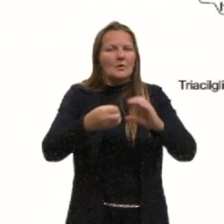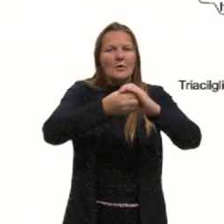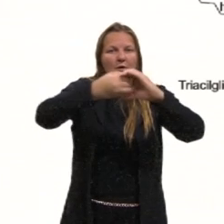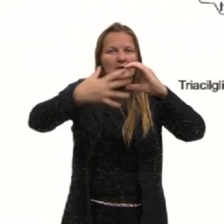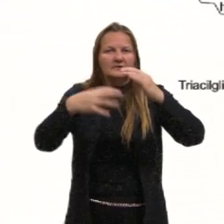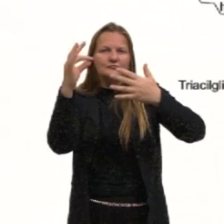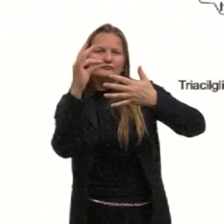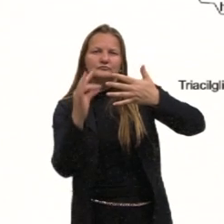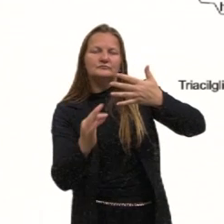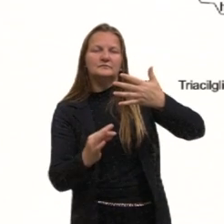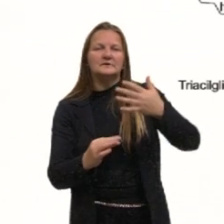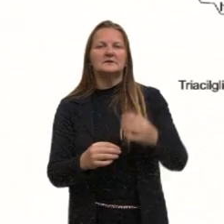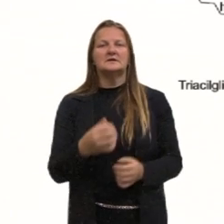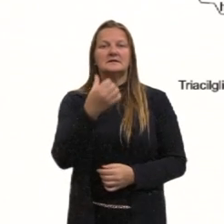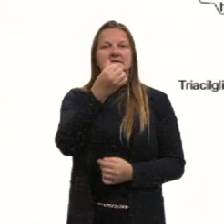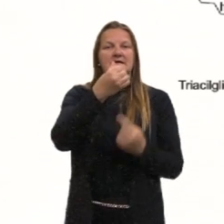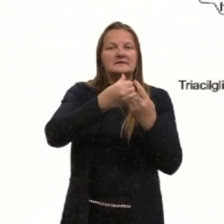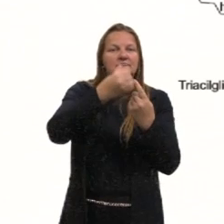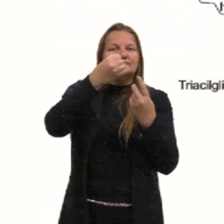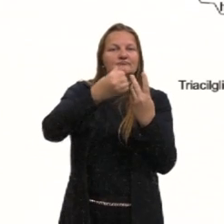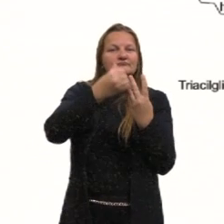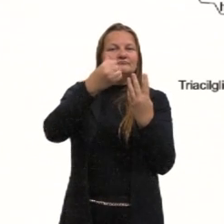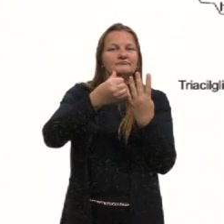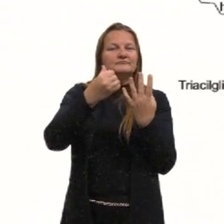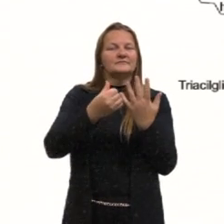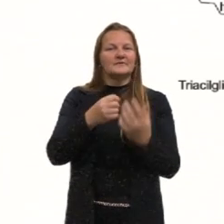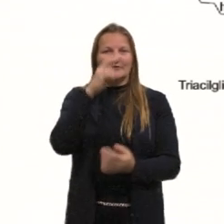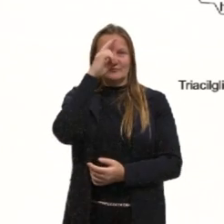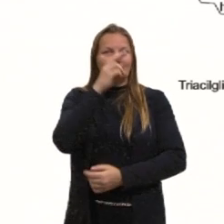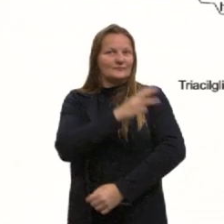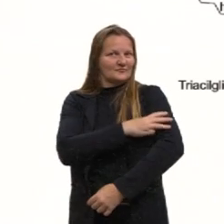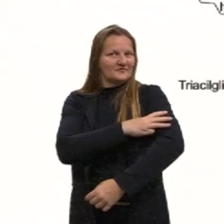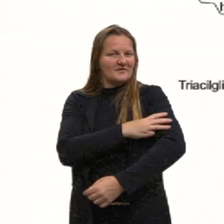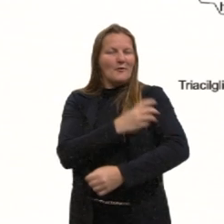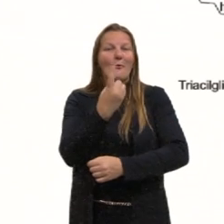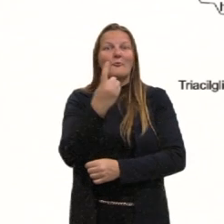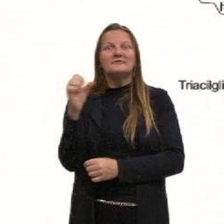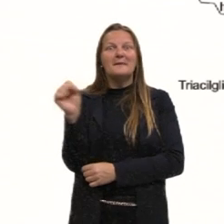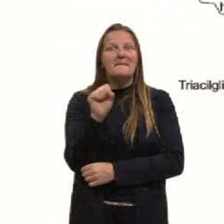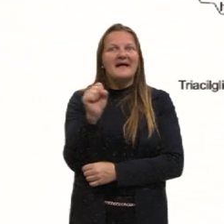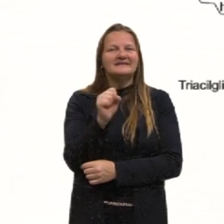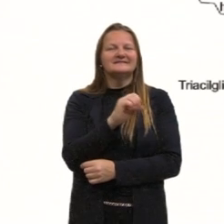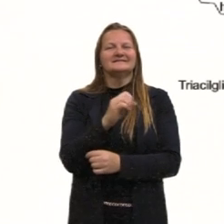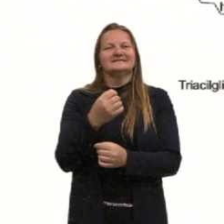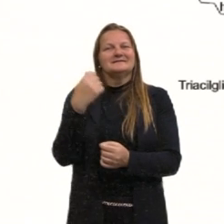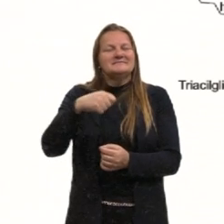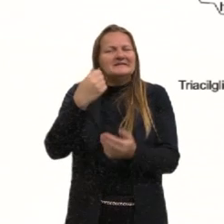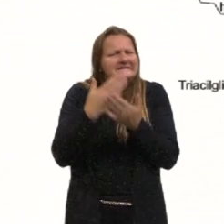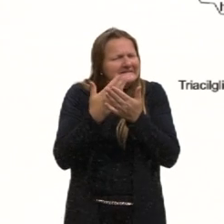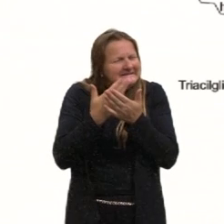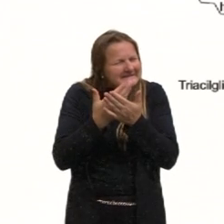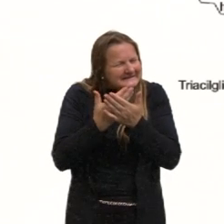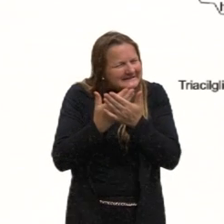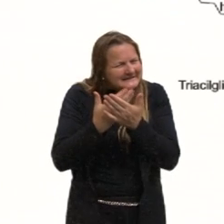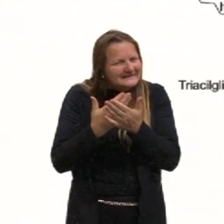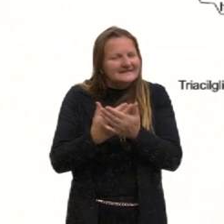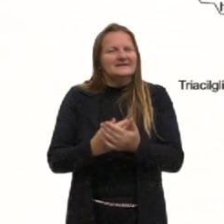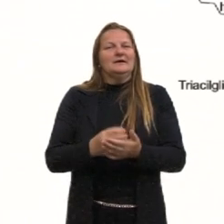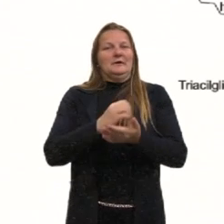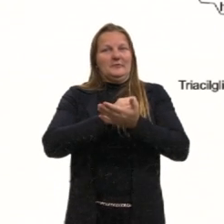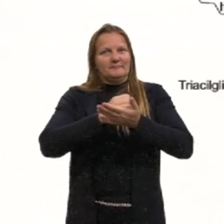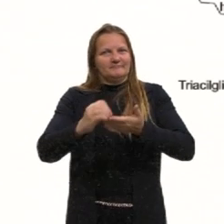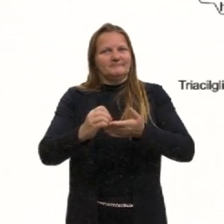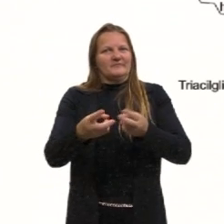que durante seis meses o terceiro ano praticamente um semestre do terceiro ano do ensino médio é dedicado para a gente